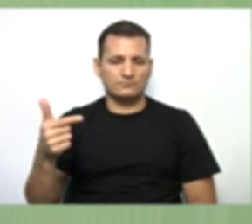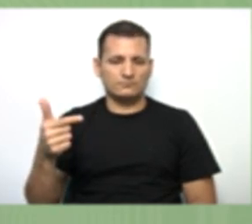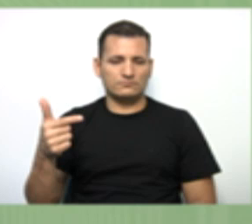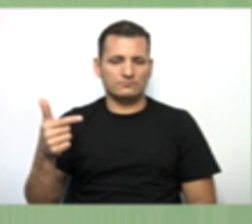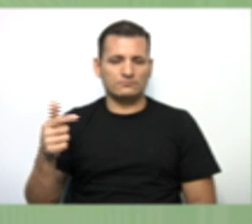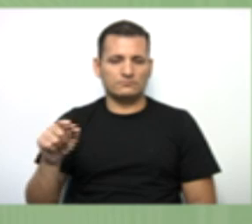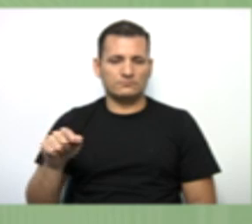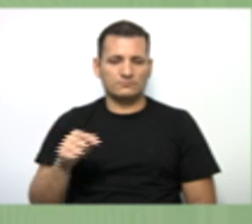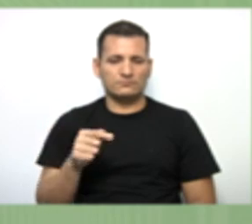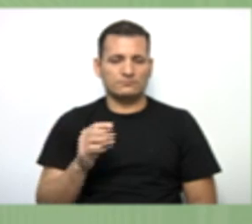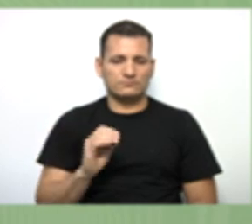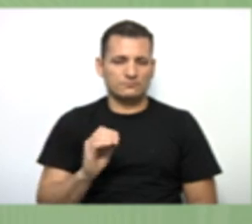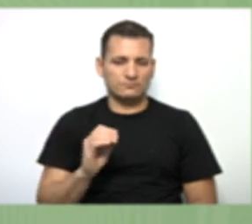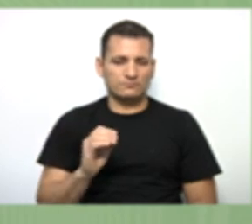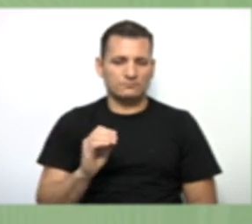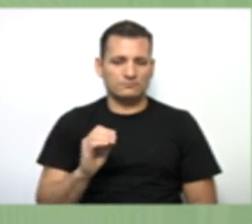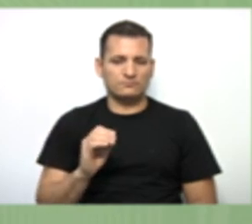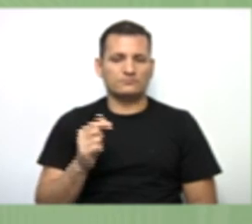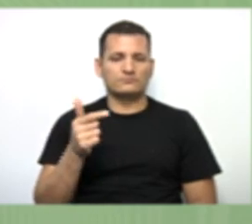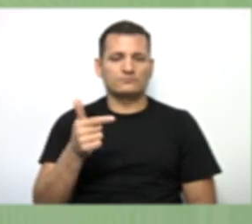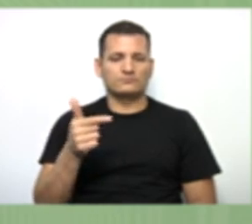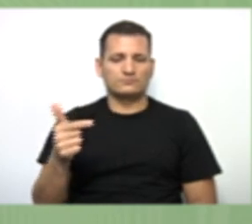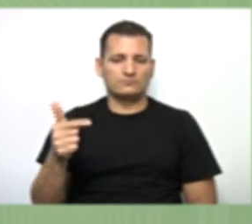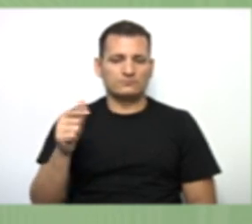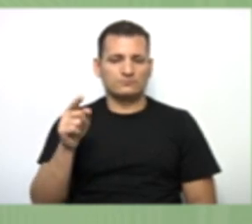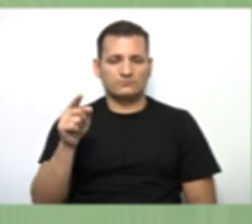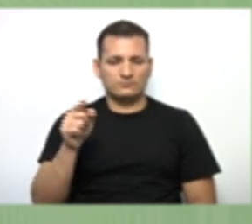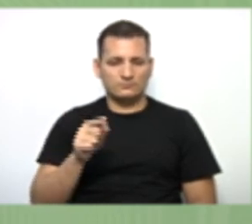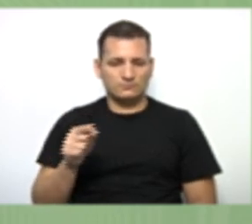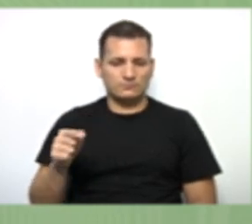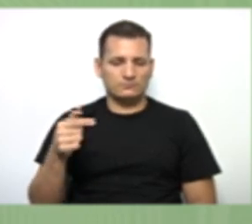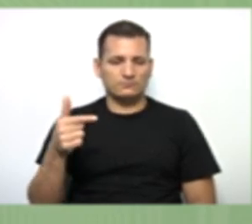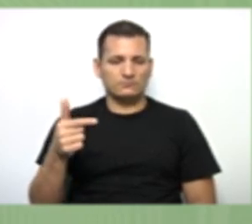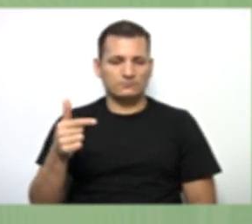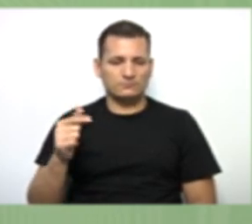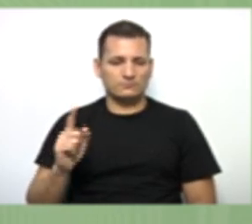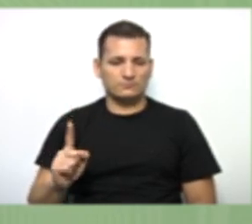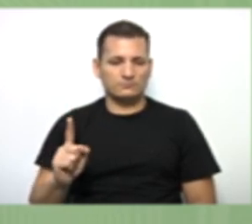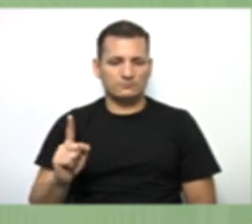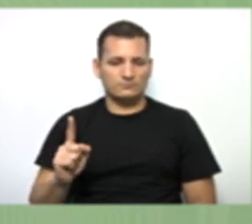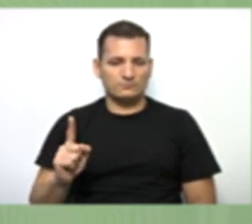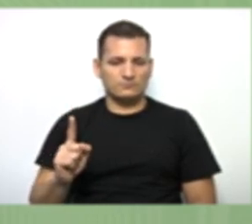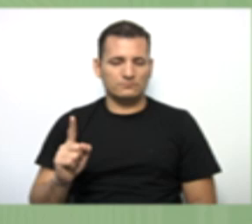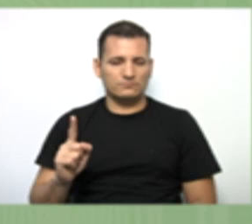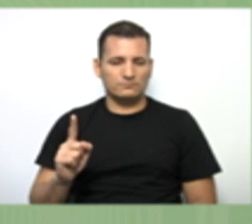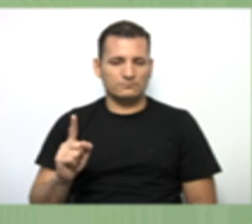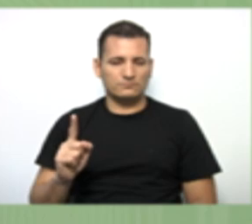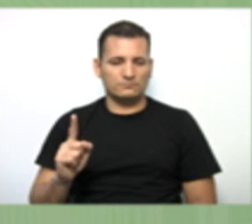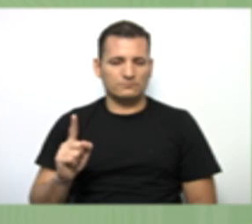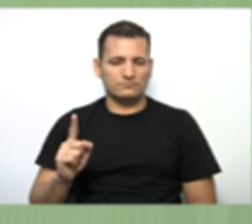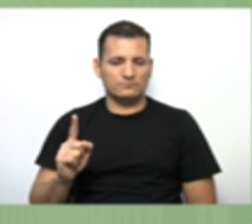0, divide por 2, 1,